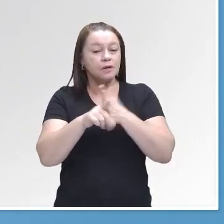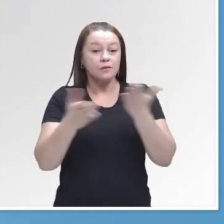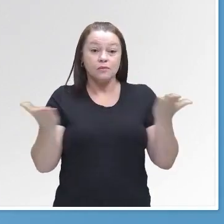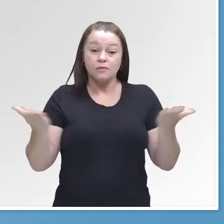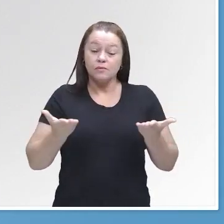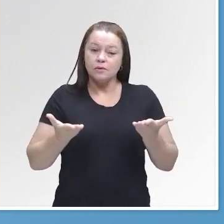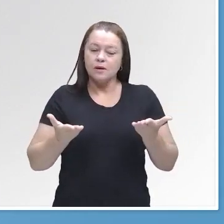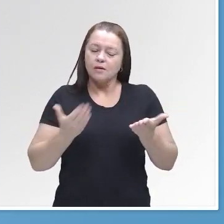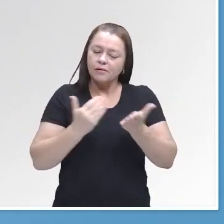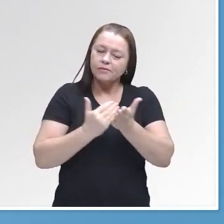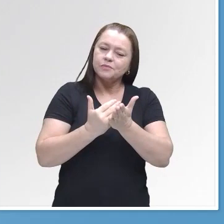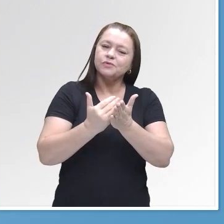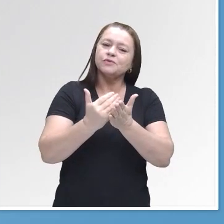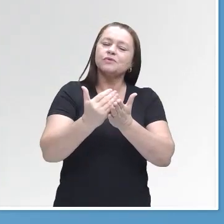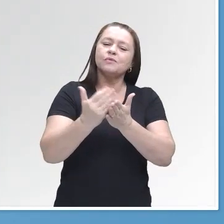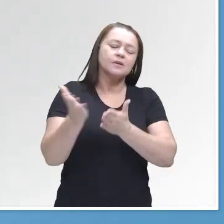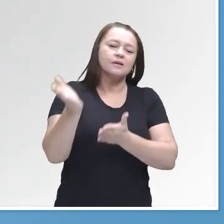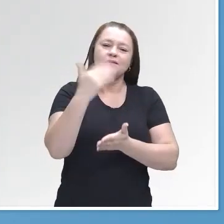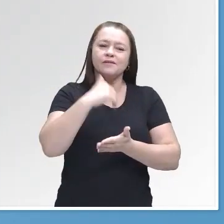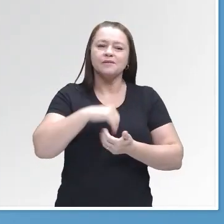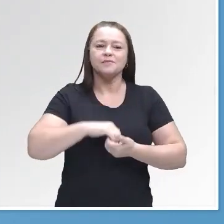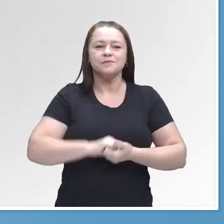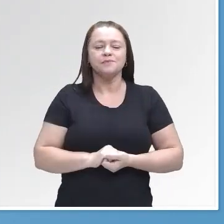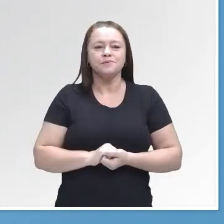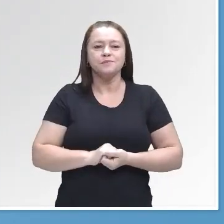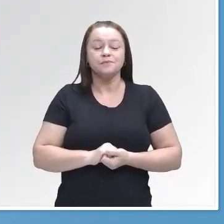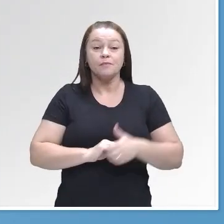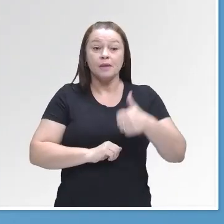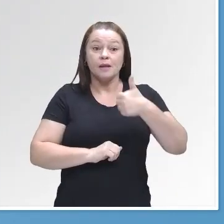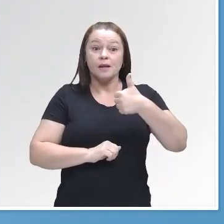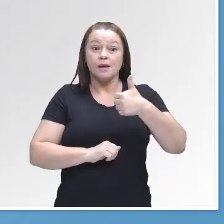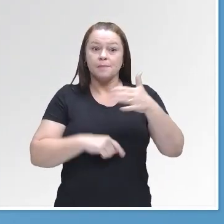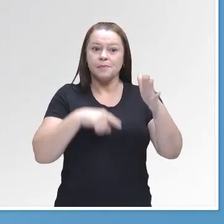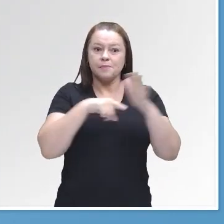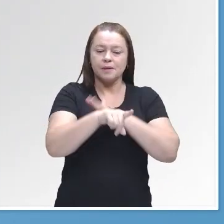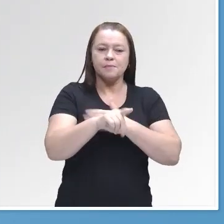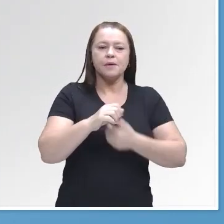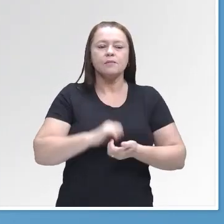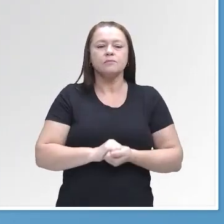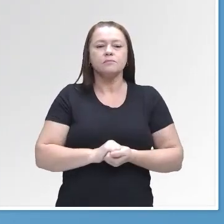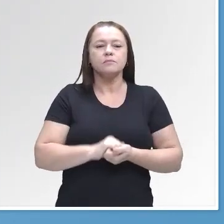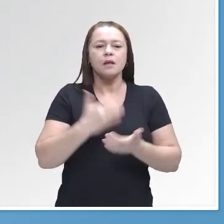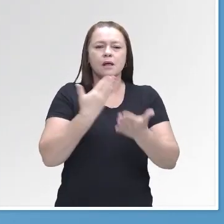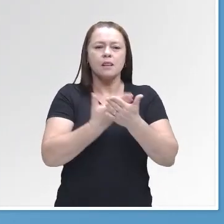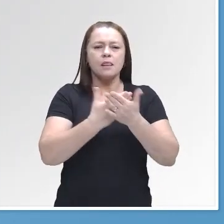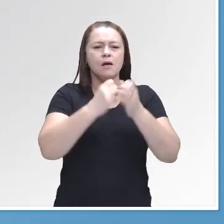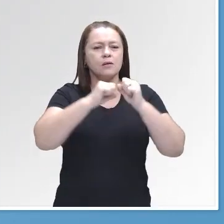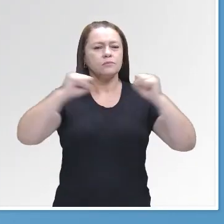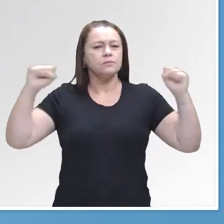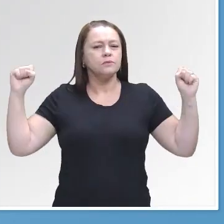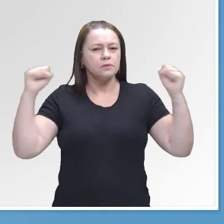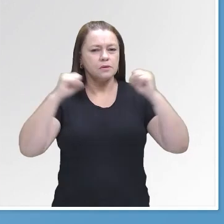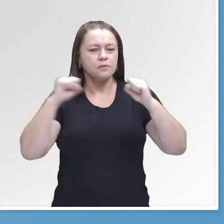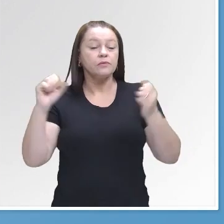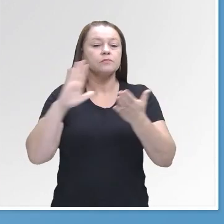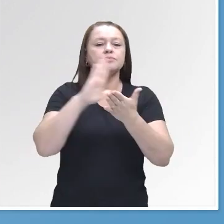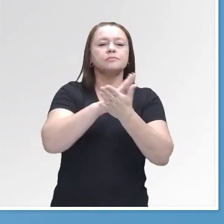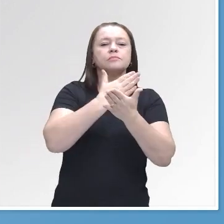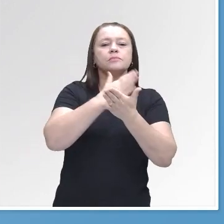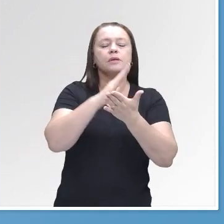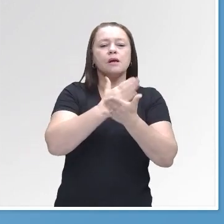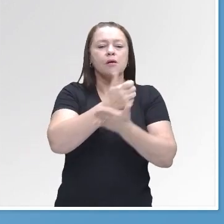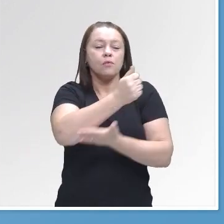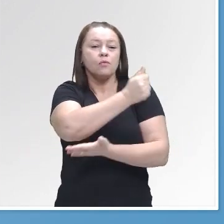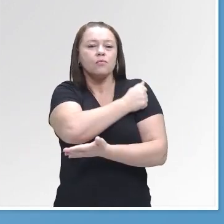agora iniciar. Vem comigo. Questão 1. Na aula de educação física, alguns